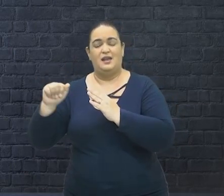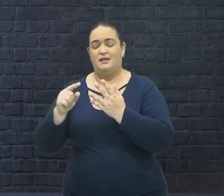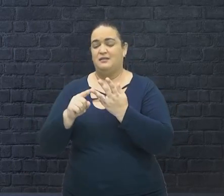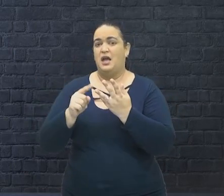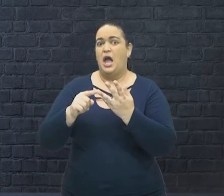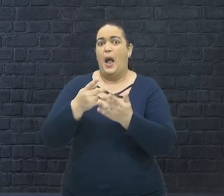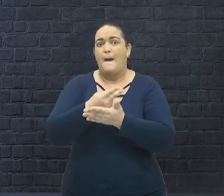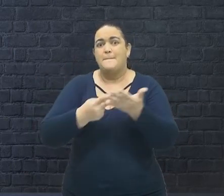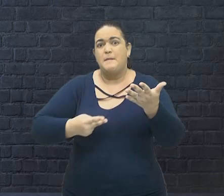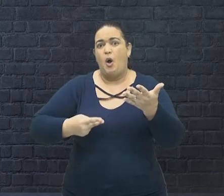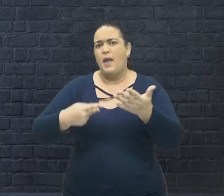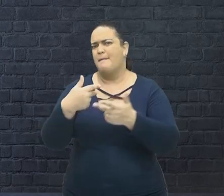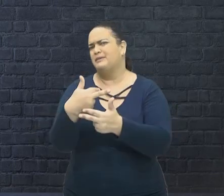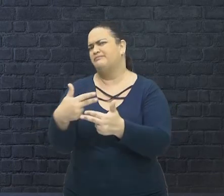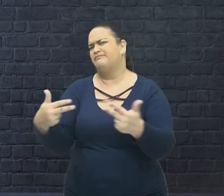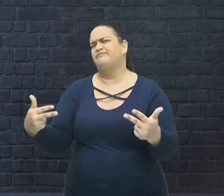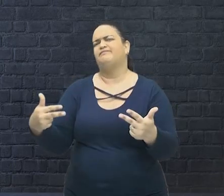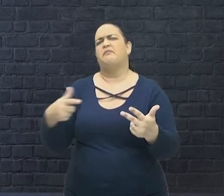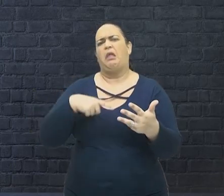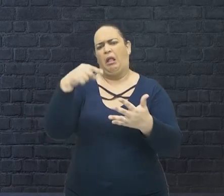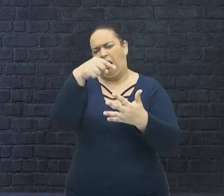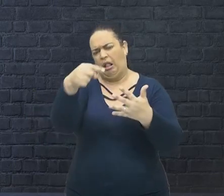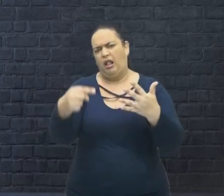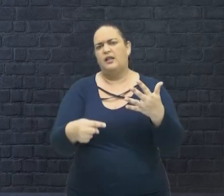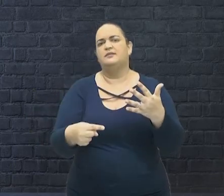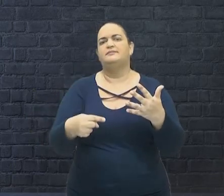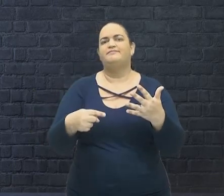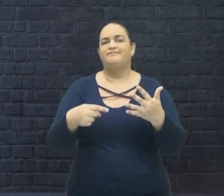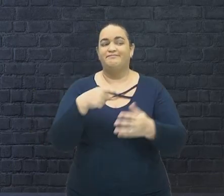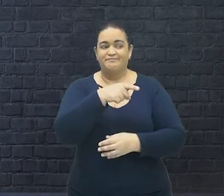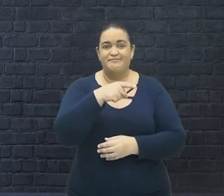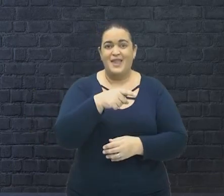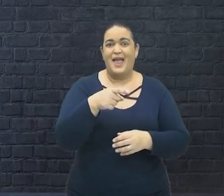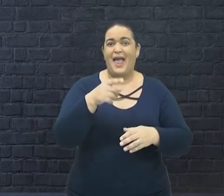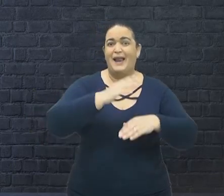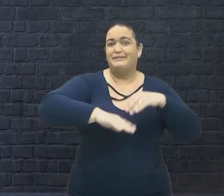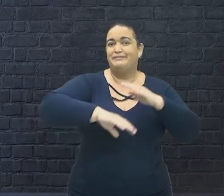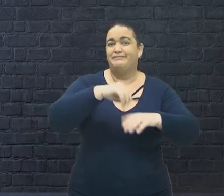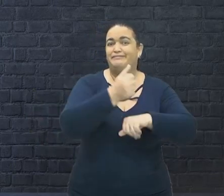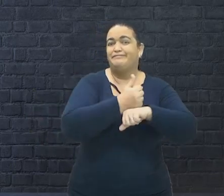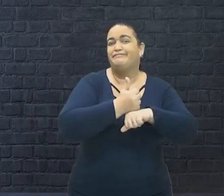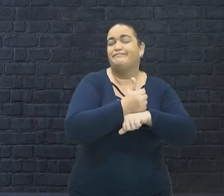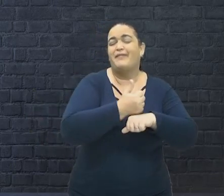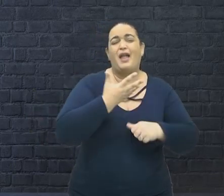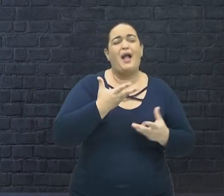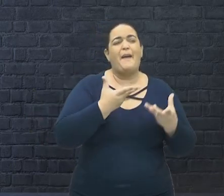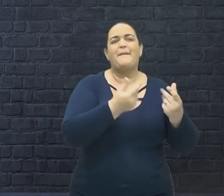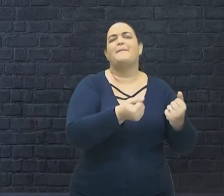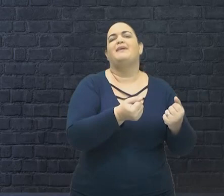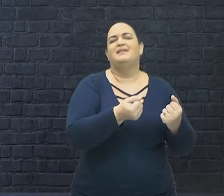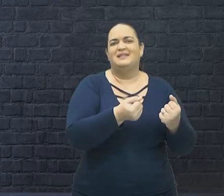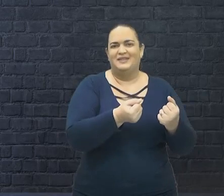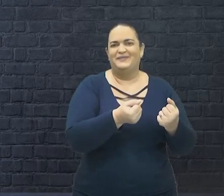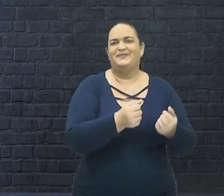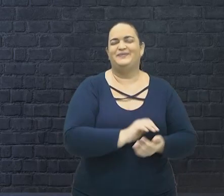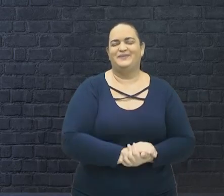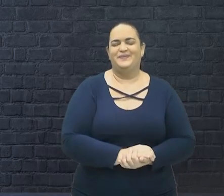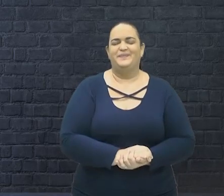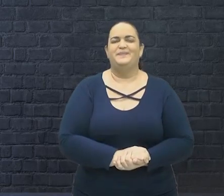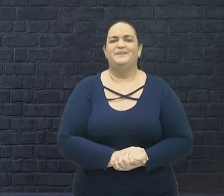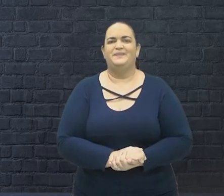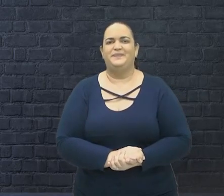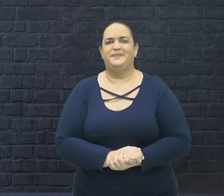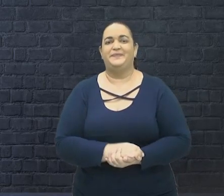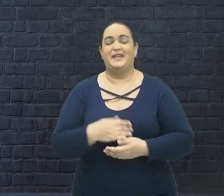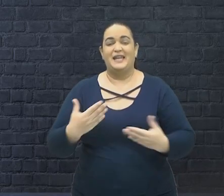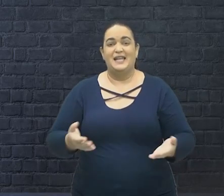poemas, né, vários poemas. Então foi uma escritora assim maravilhosa e desafiante. E